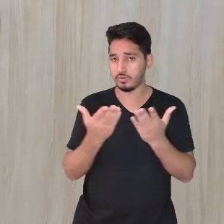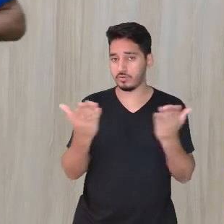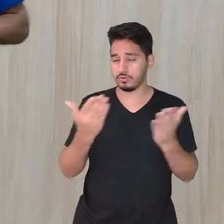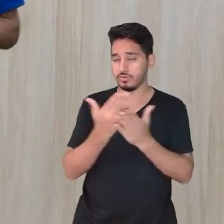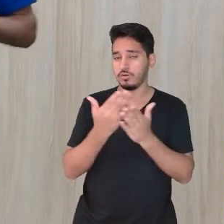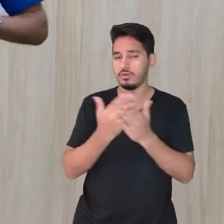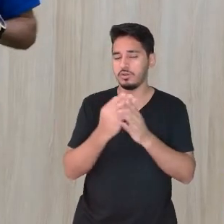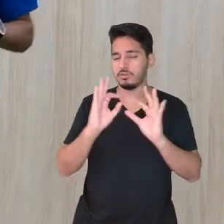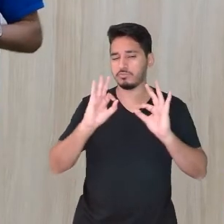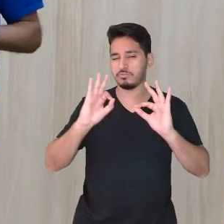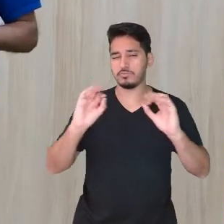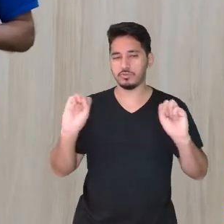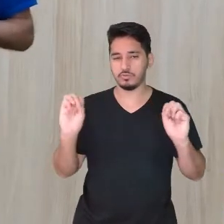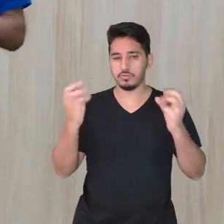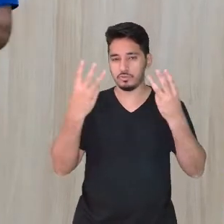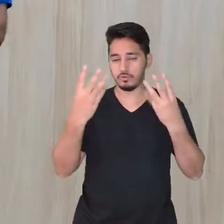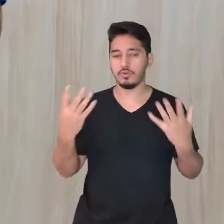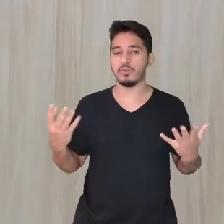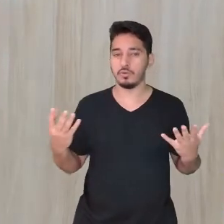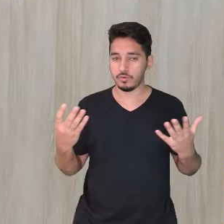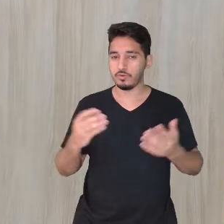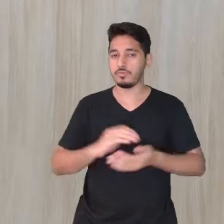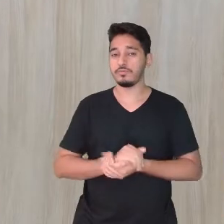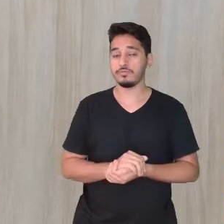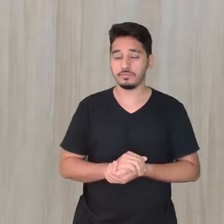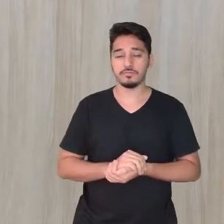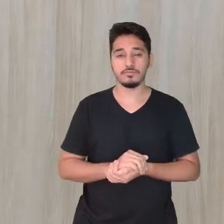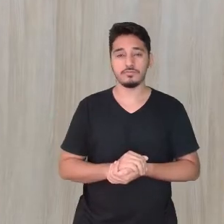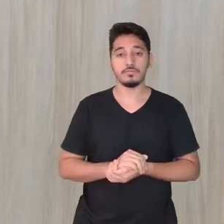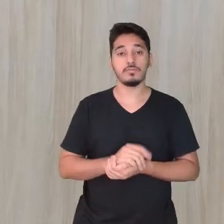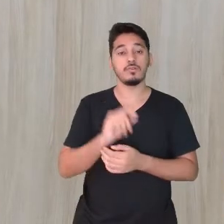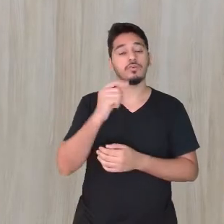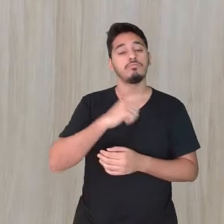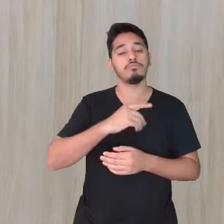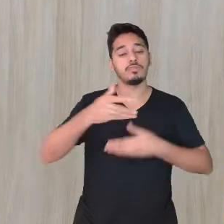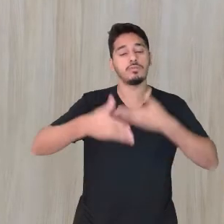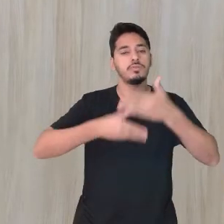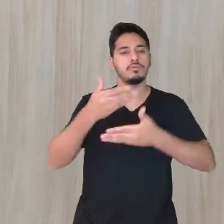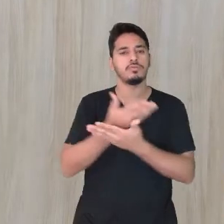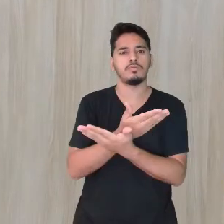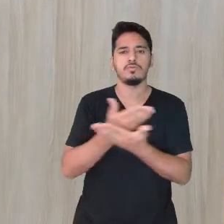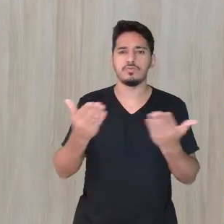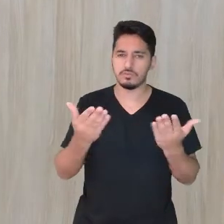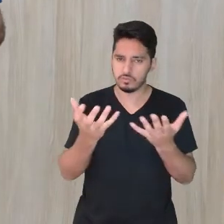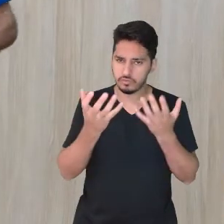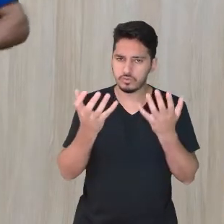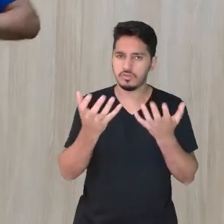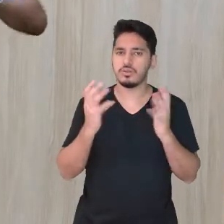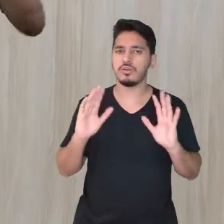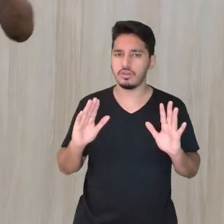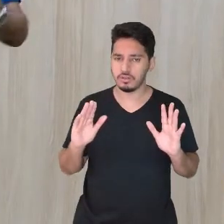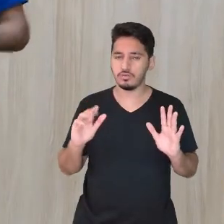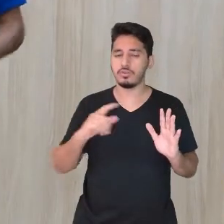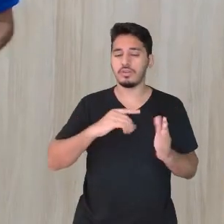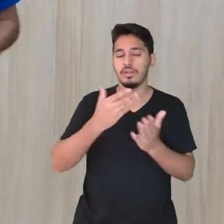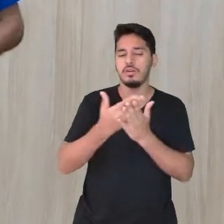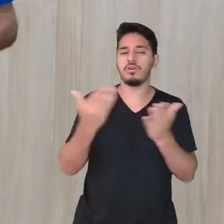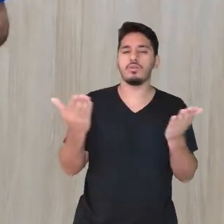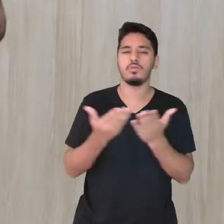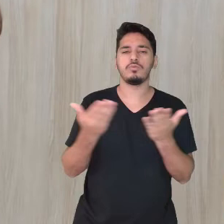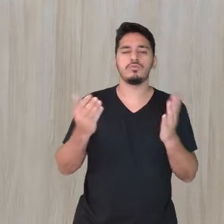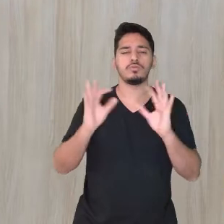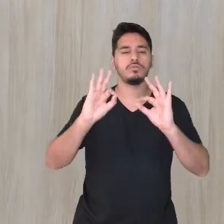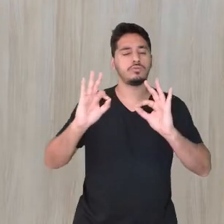padrão, aquela aula show de bola para poder desenvolver. Então eu conto com a participação de vocês para que essa aula hoje